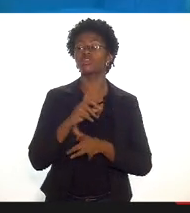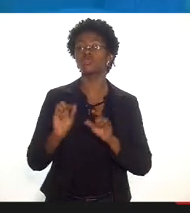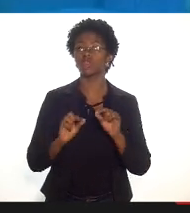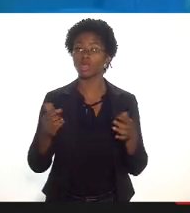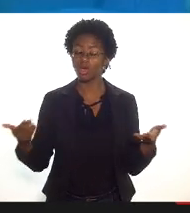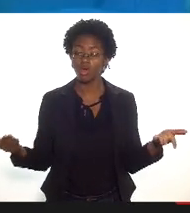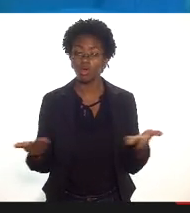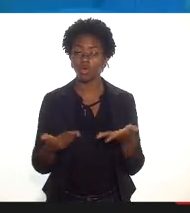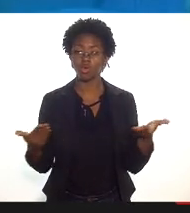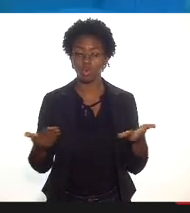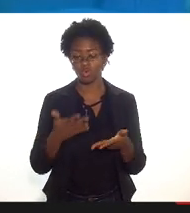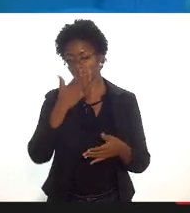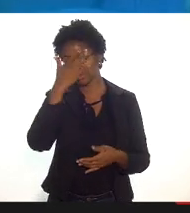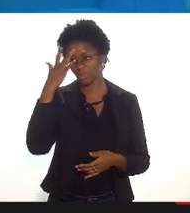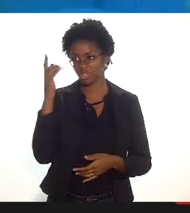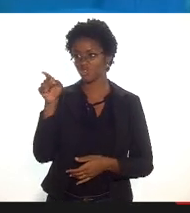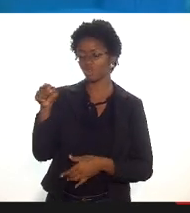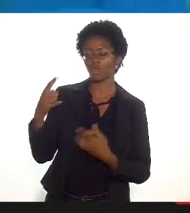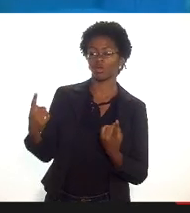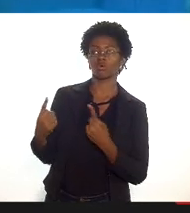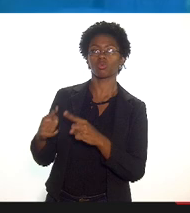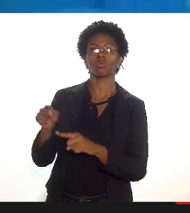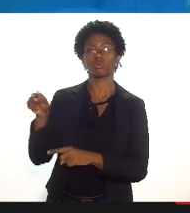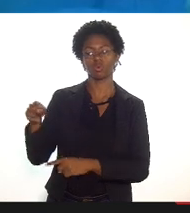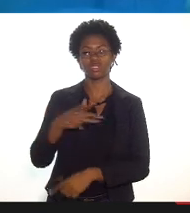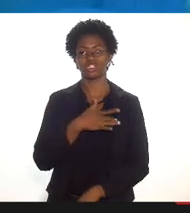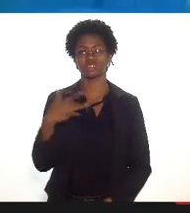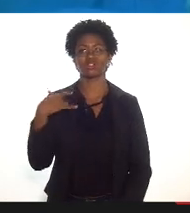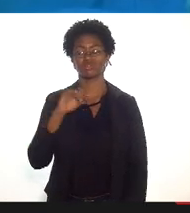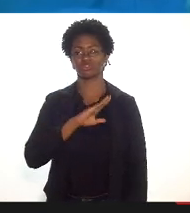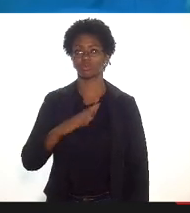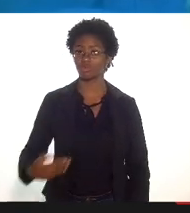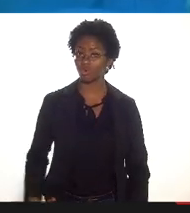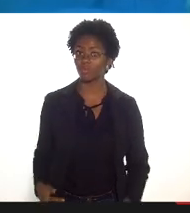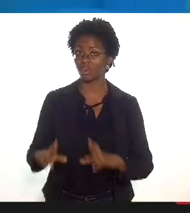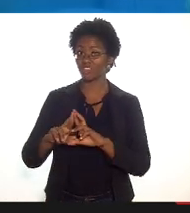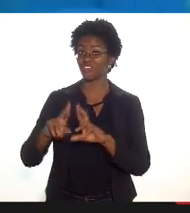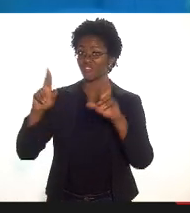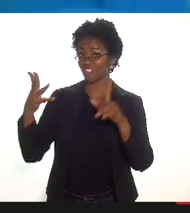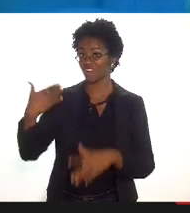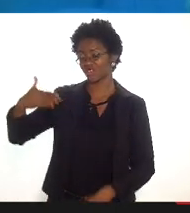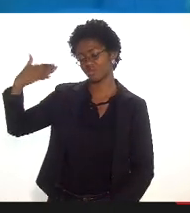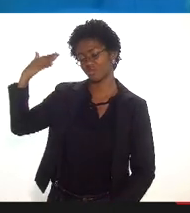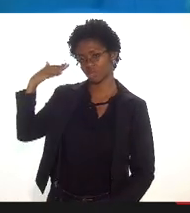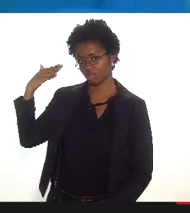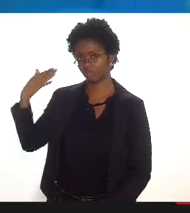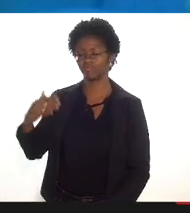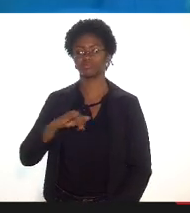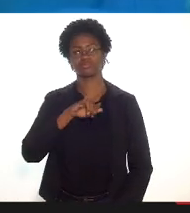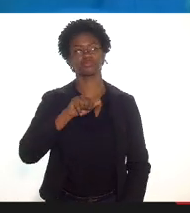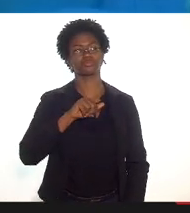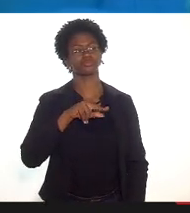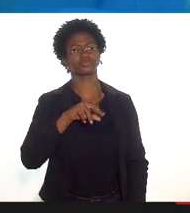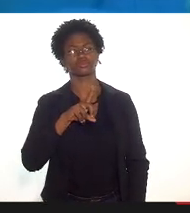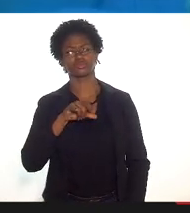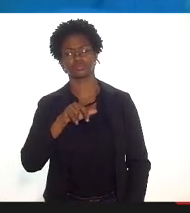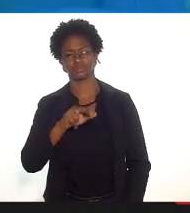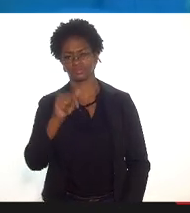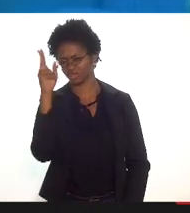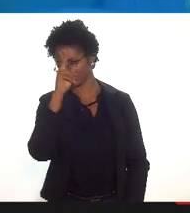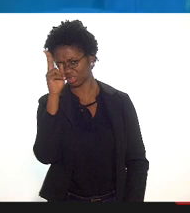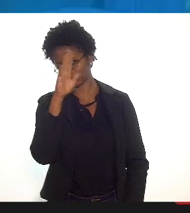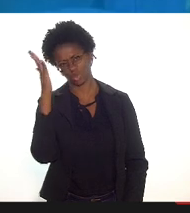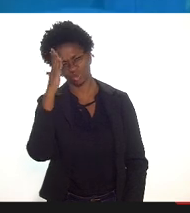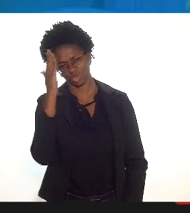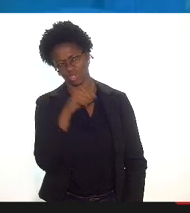o adversário da saúde pública, é um adversário diferente do que vimos no passado. A Jandira vai lembrar perfeitamente, o Paulo Ramos também